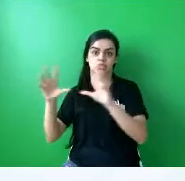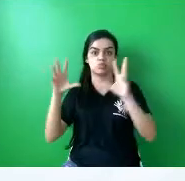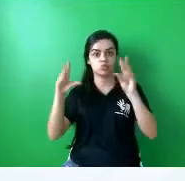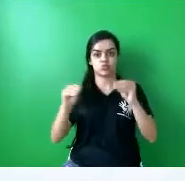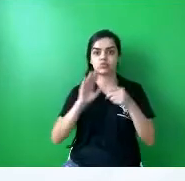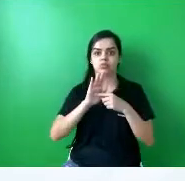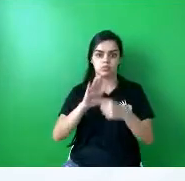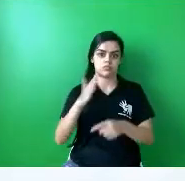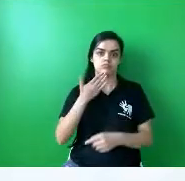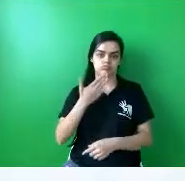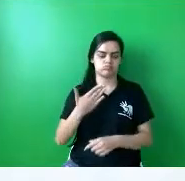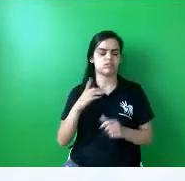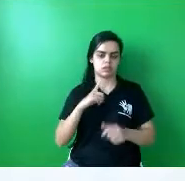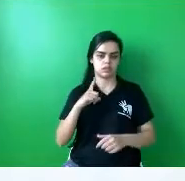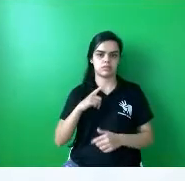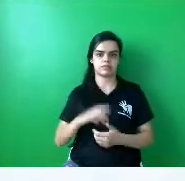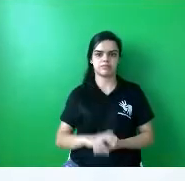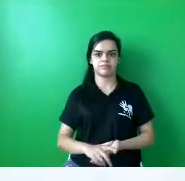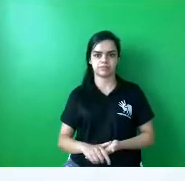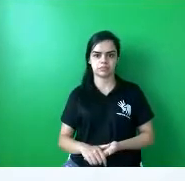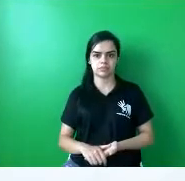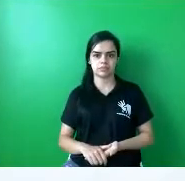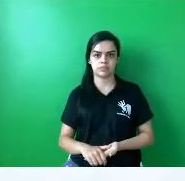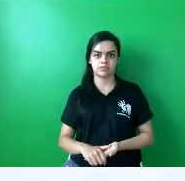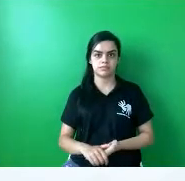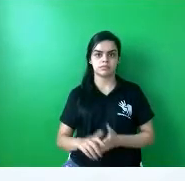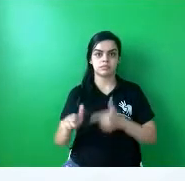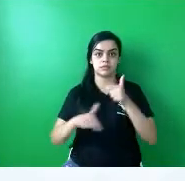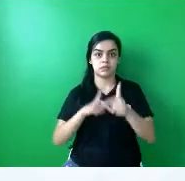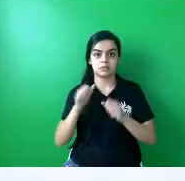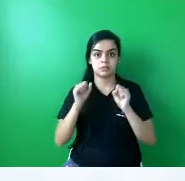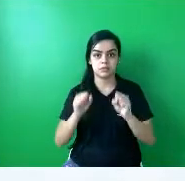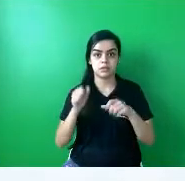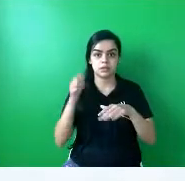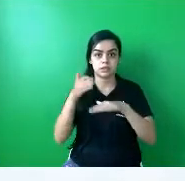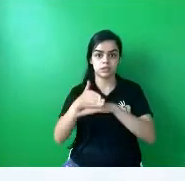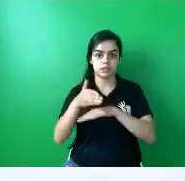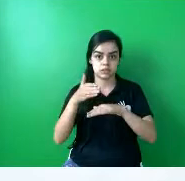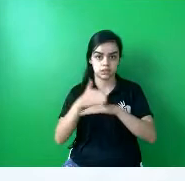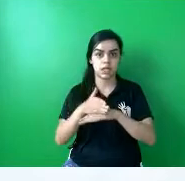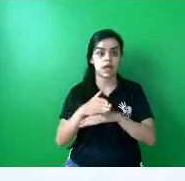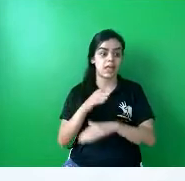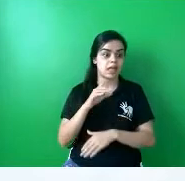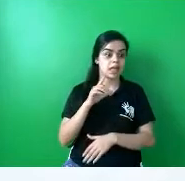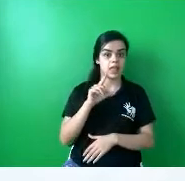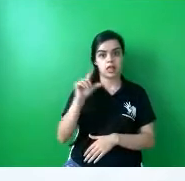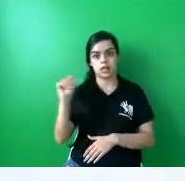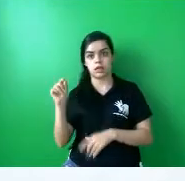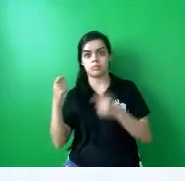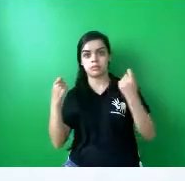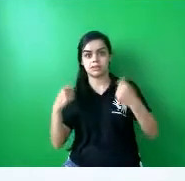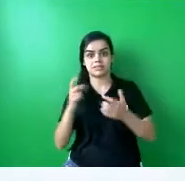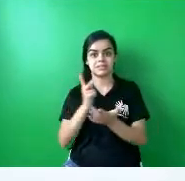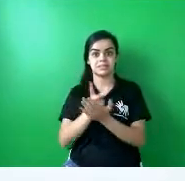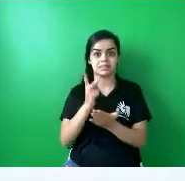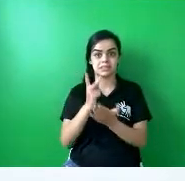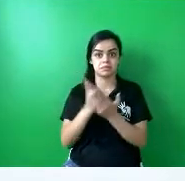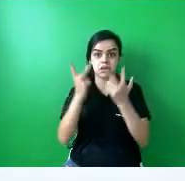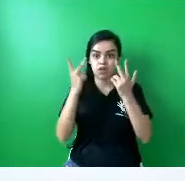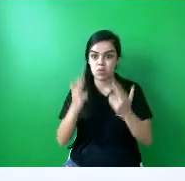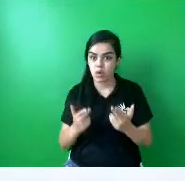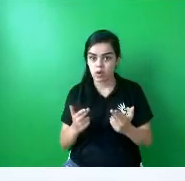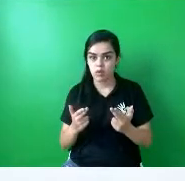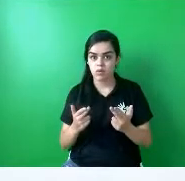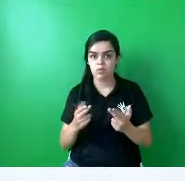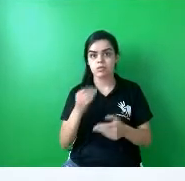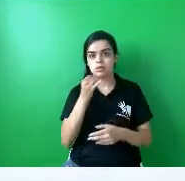sendo solicitado lá. Okay. O trabalhador, ele pode ter acesso a entrar e sair, só que ele tem que sempre passar pelo mesmo caminho.